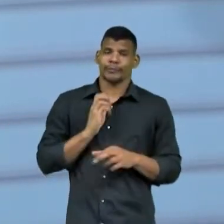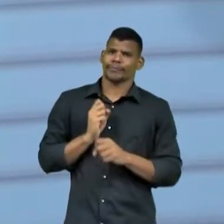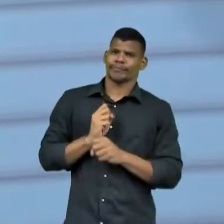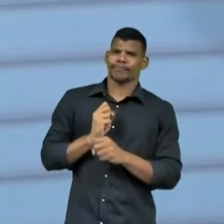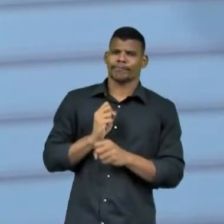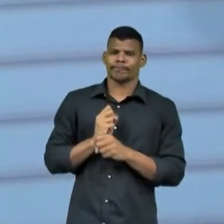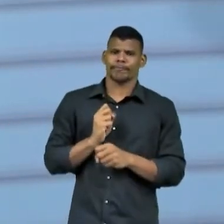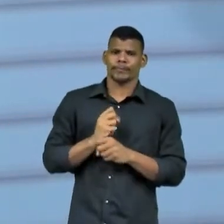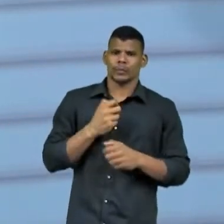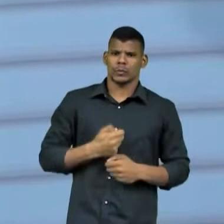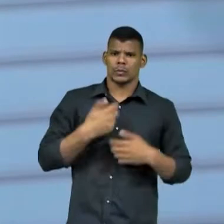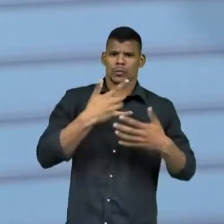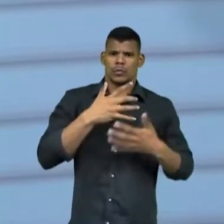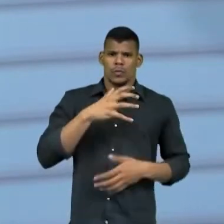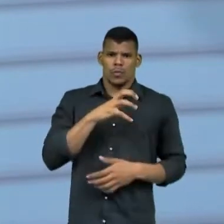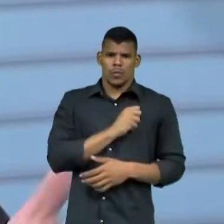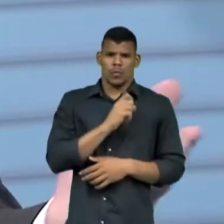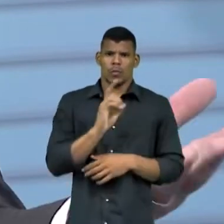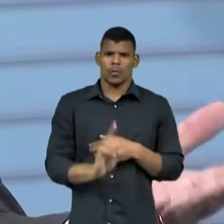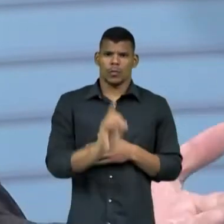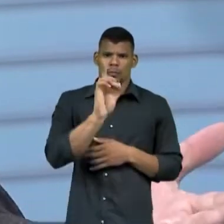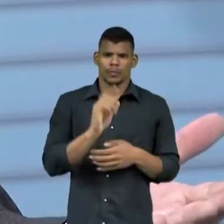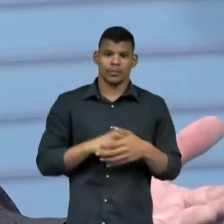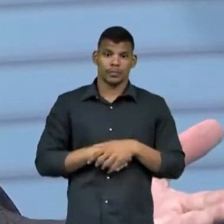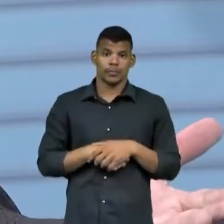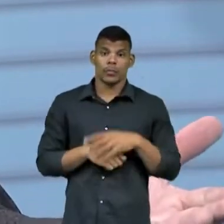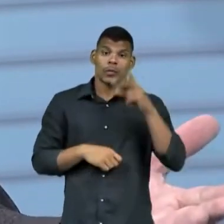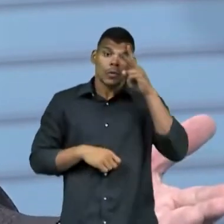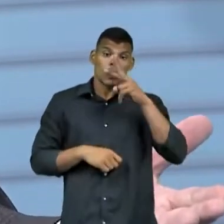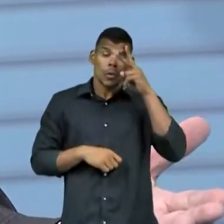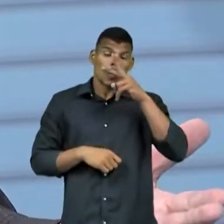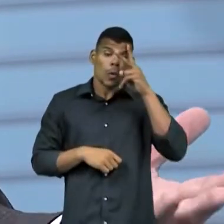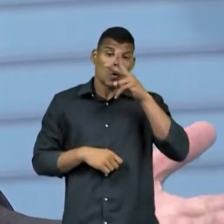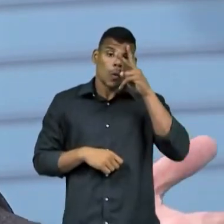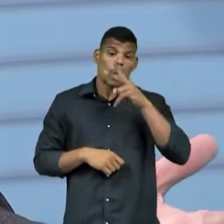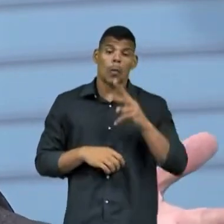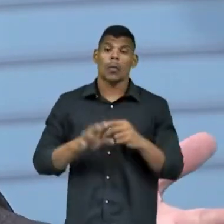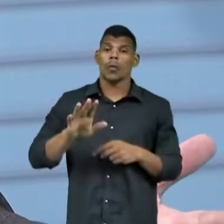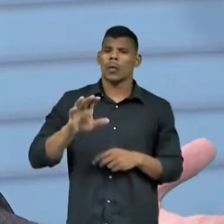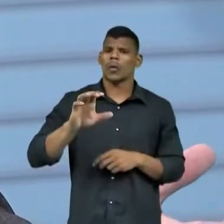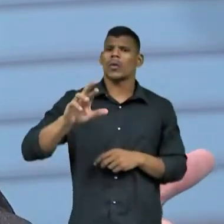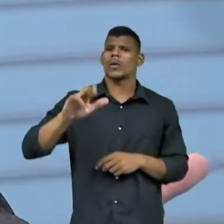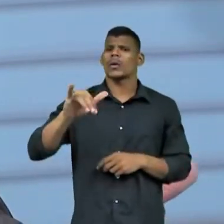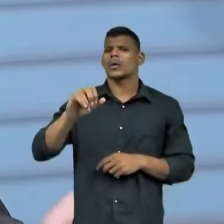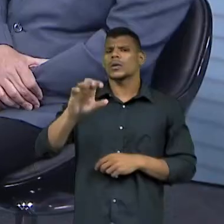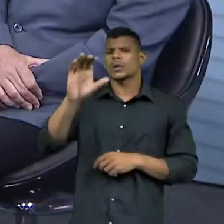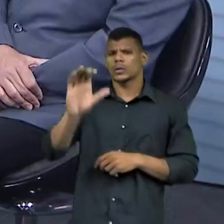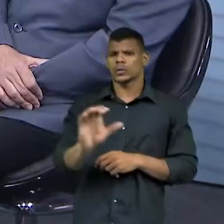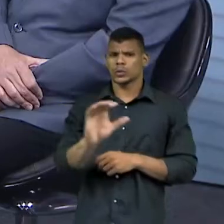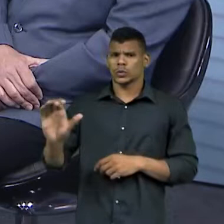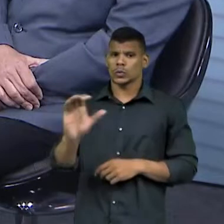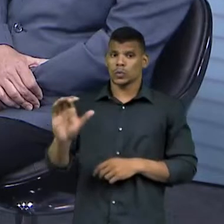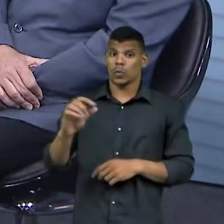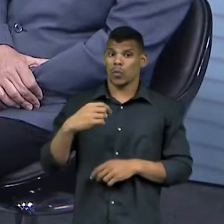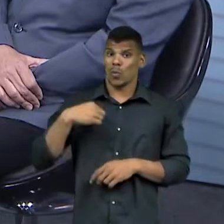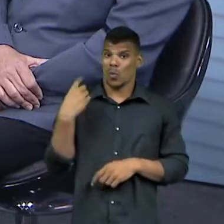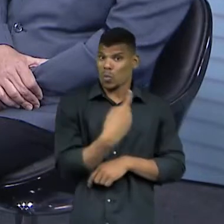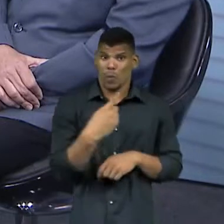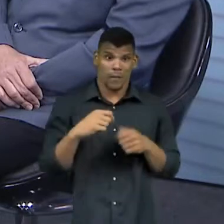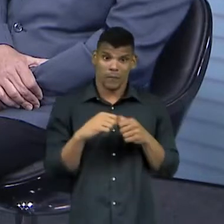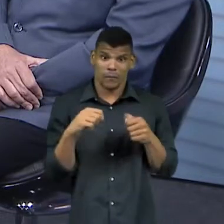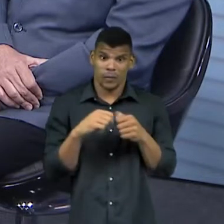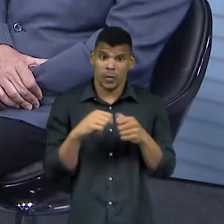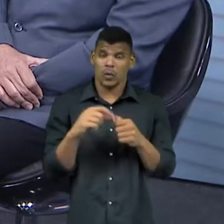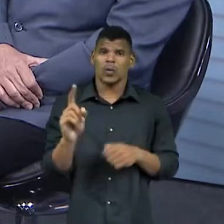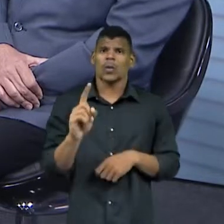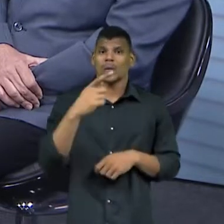realmente era e o amor dele por de amor del E aí nos lembra só uma coisa mais ainda que você tá falando sobre a questão do cristianismo que não é o que nós fazemos Mas quem